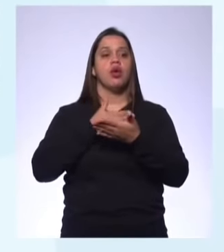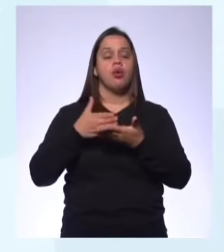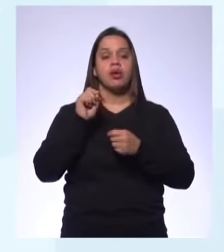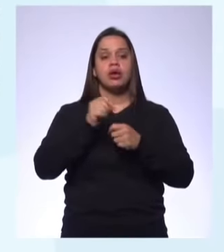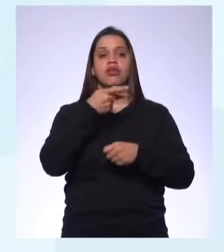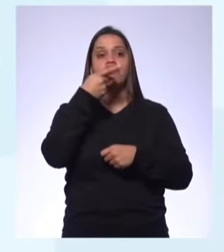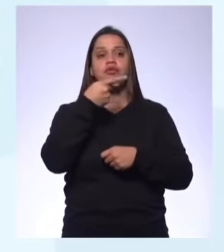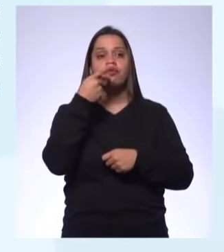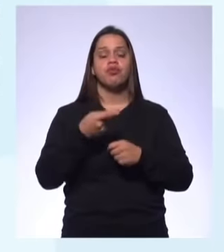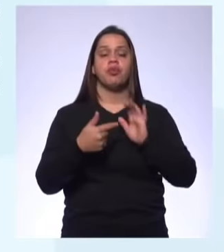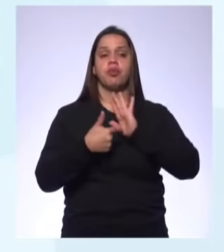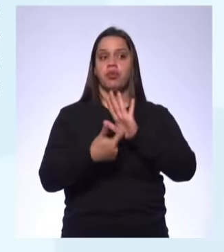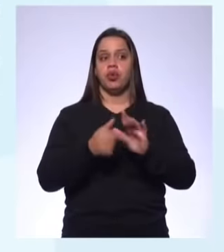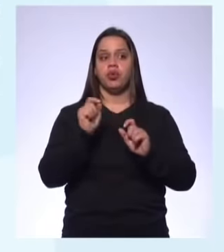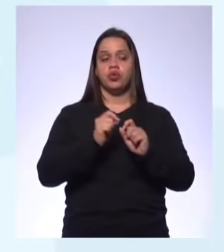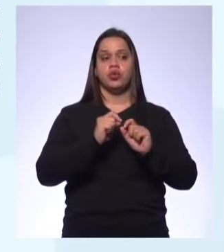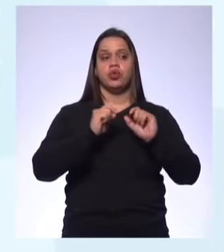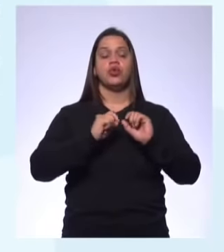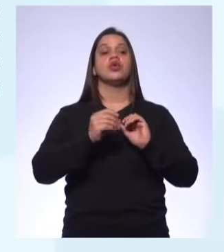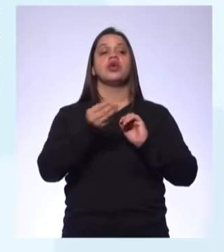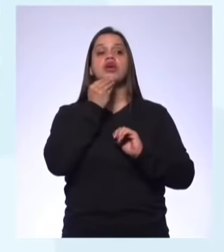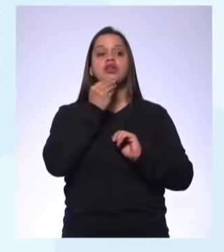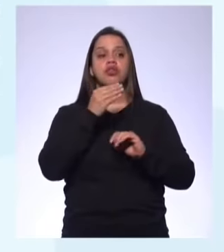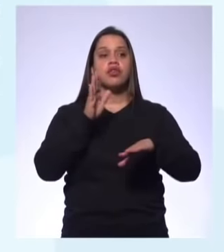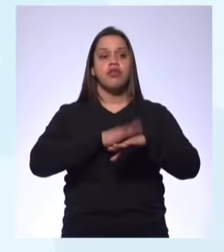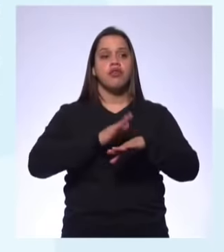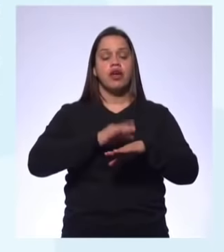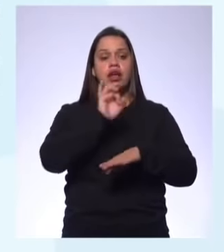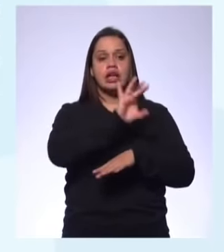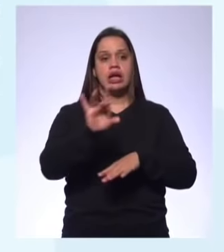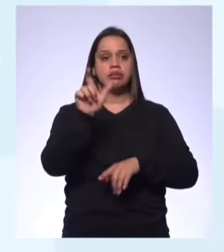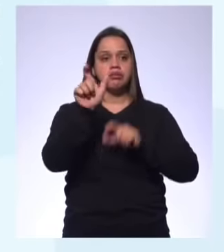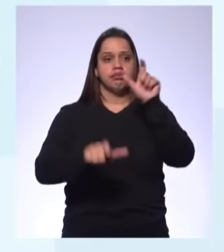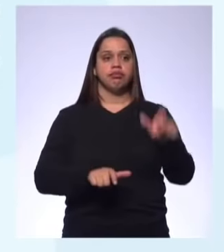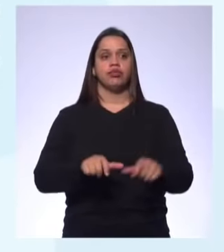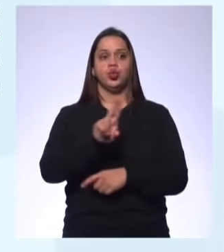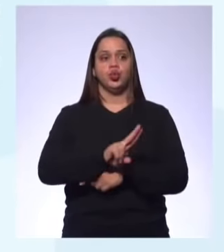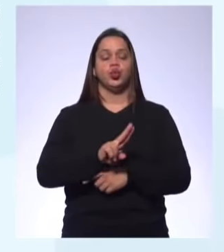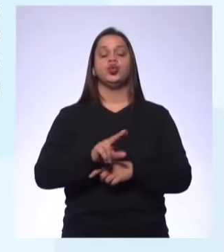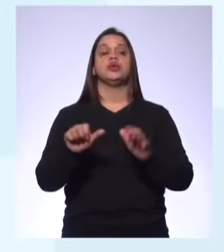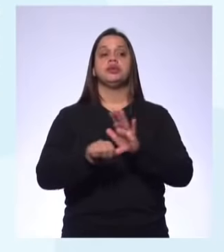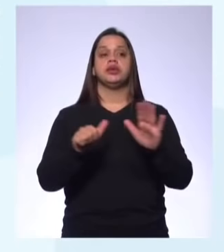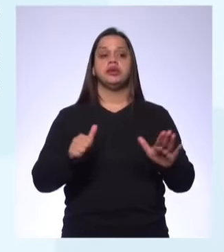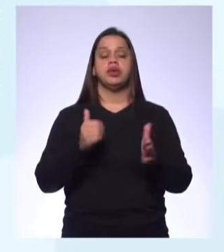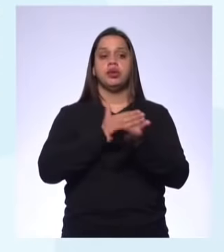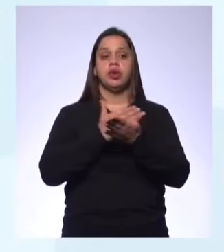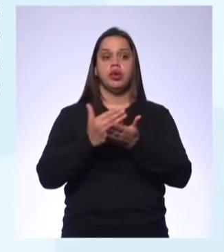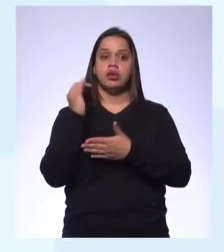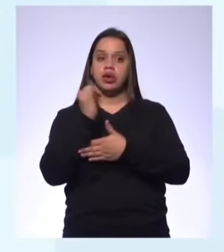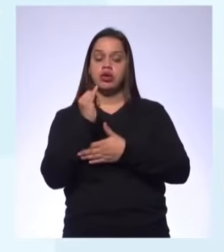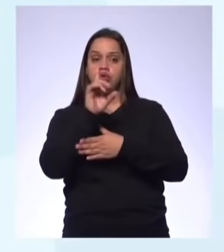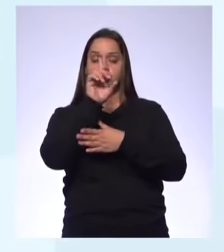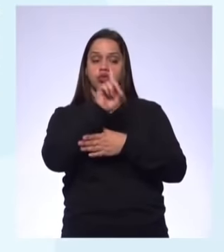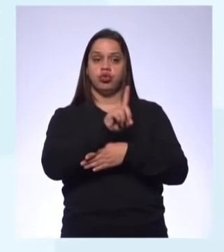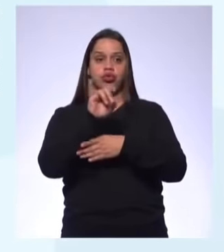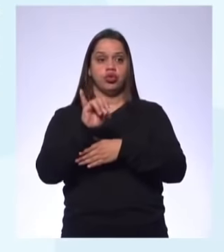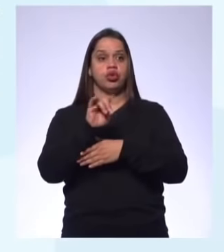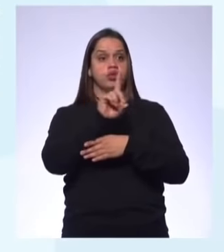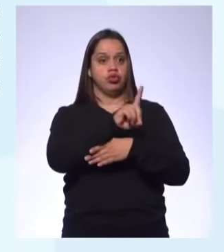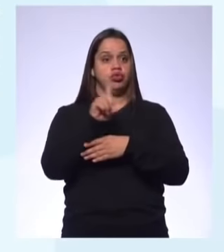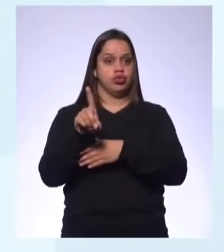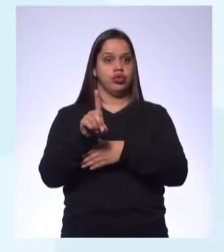fala, indicando as atitudes e as ações das personagens. São usados primeiramente para introduzir o discurso direto, quando ocorre